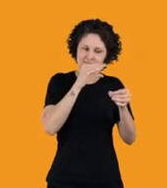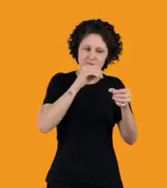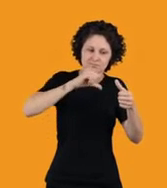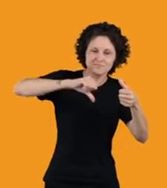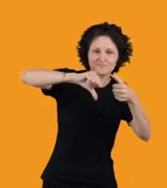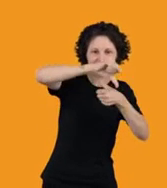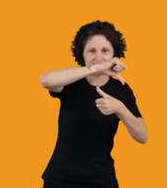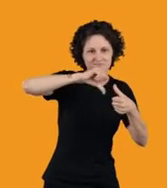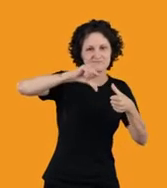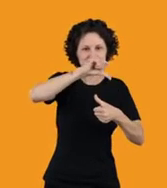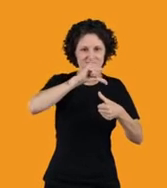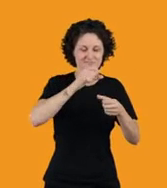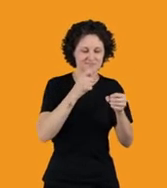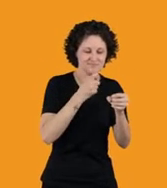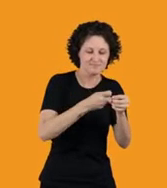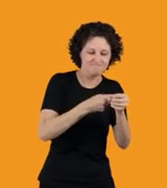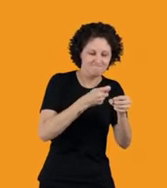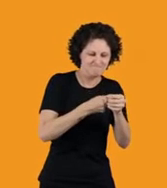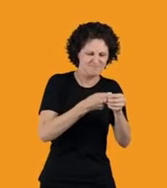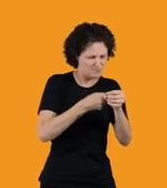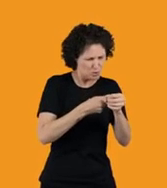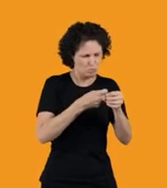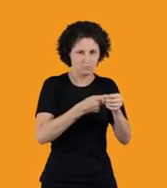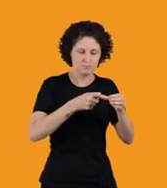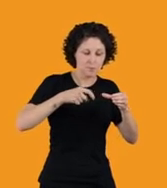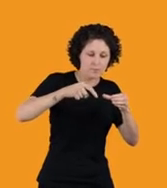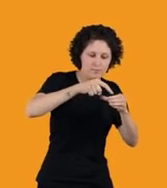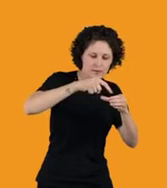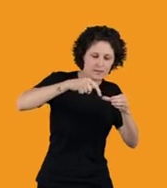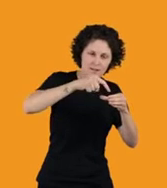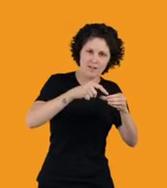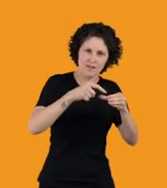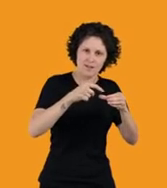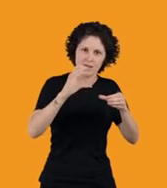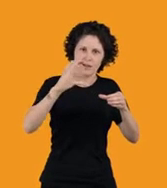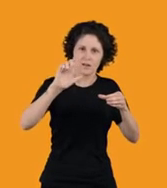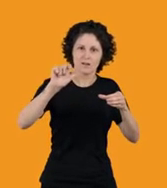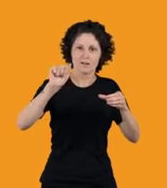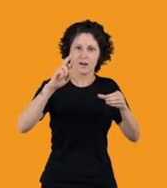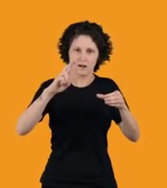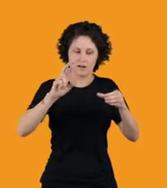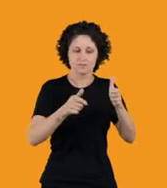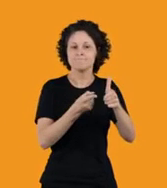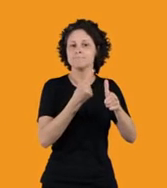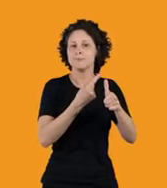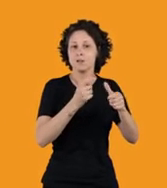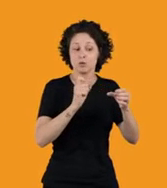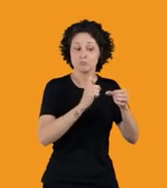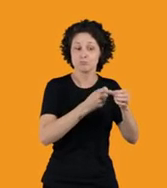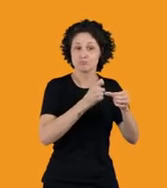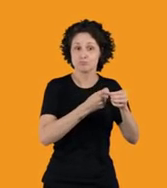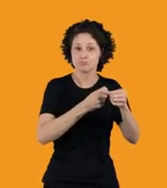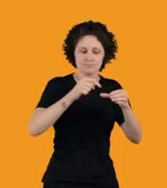clara e na gema sofrem alterações, endurecendo. A clara endurece primeiro. Só depois da clara ter